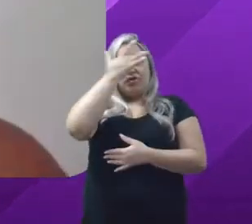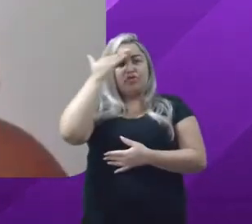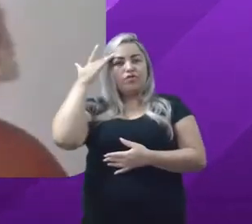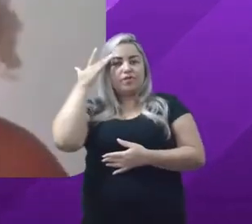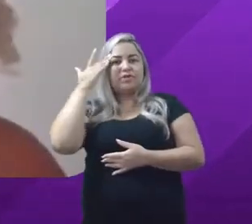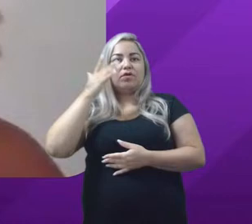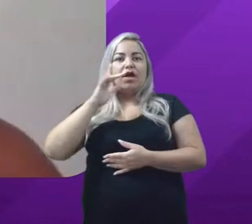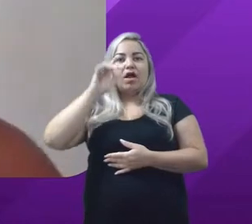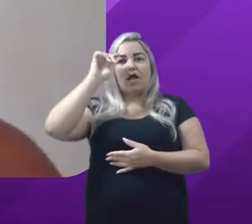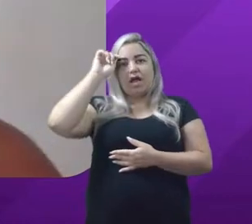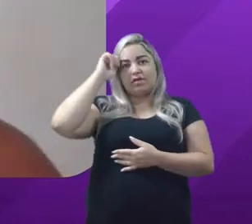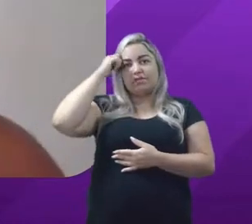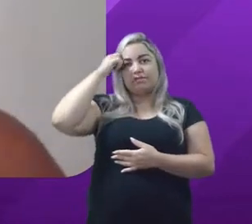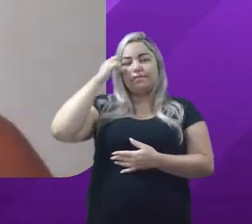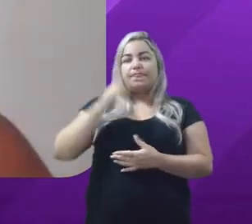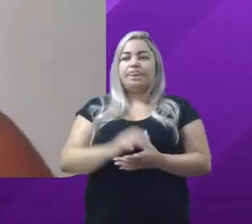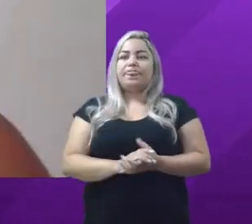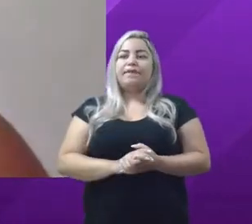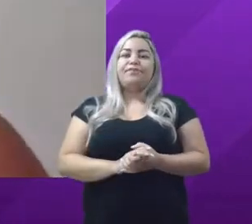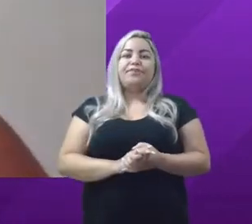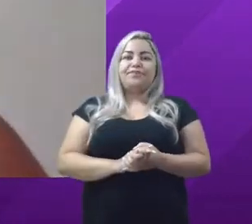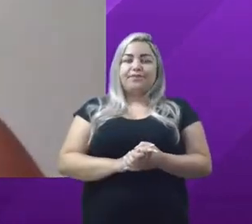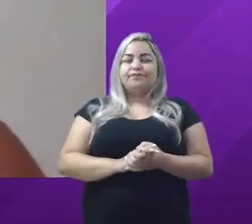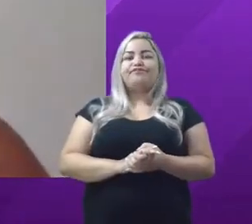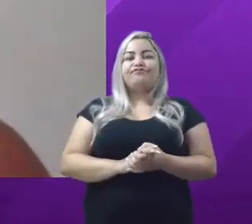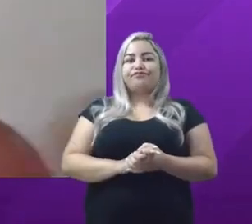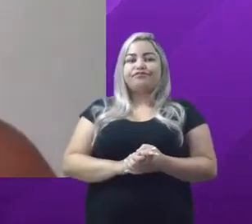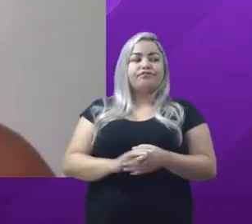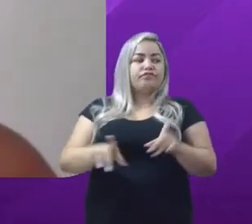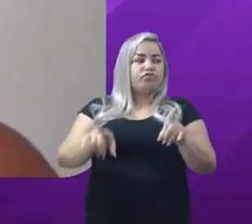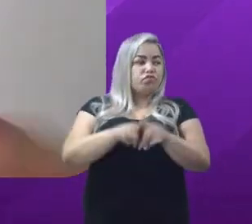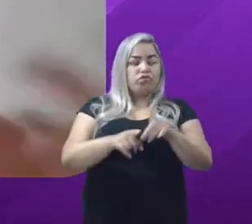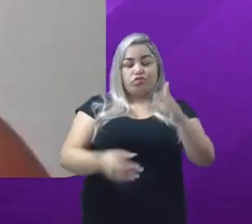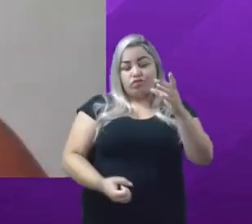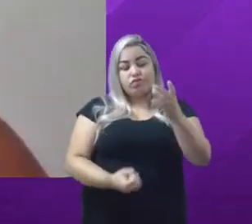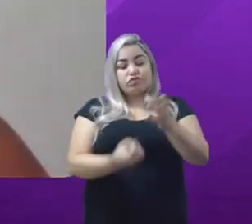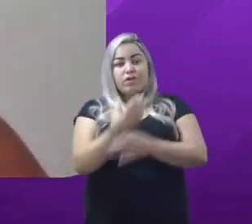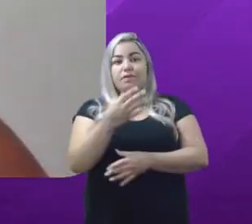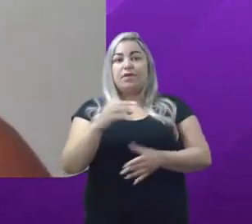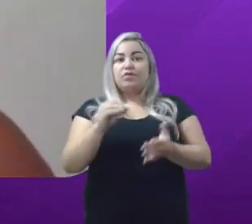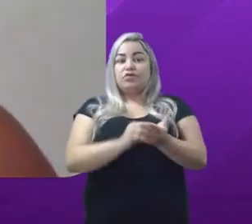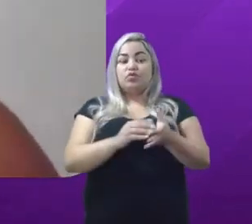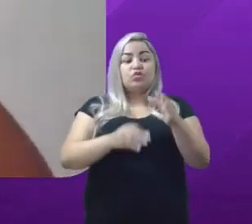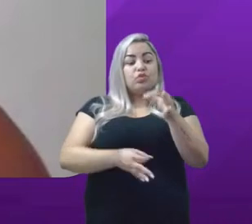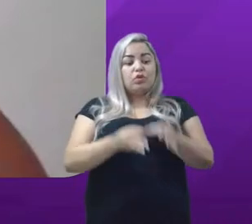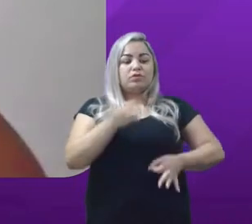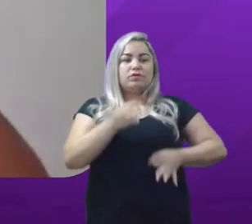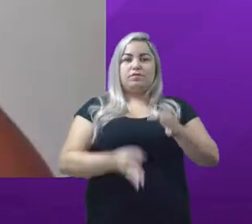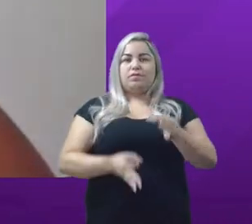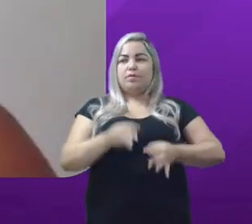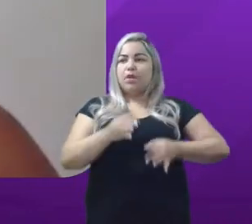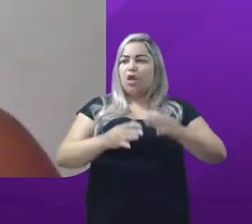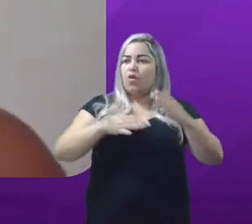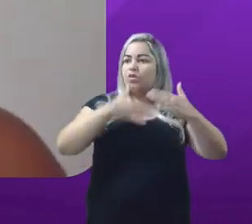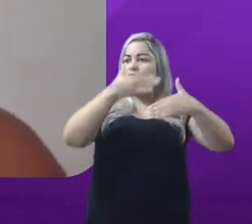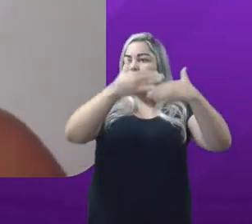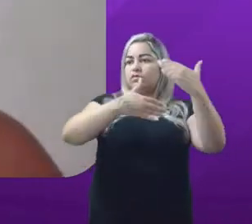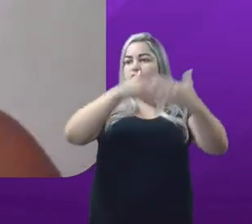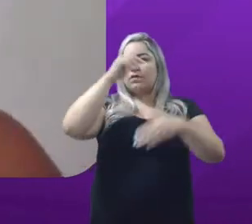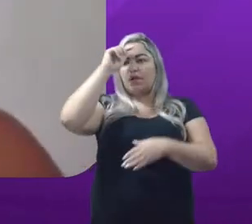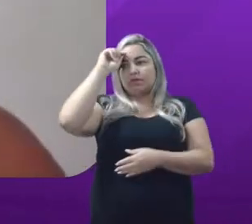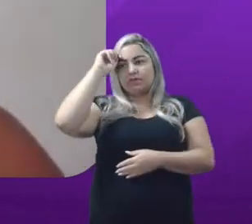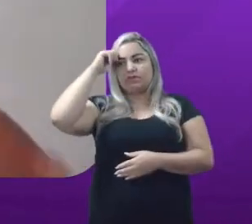pessoas racializadas. Né? E é a partir daí que eles criam o conceito de injustiça ambiental, que logo evolui para